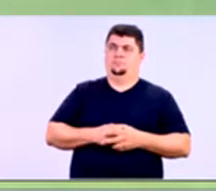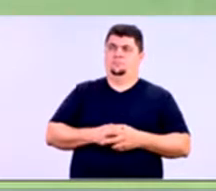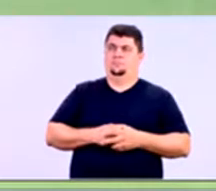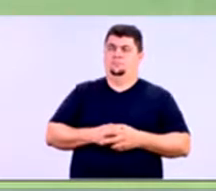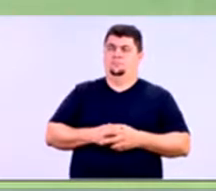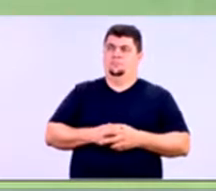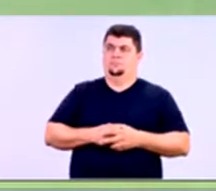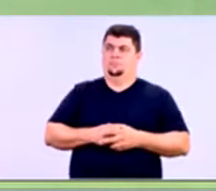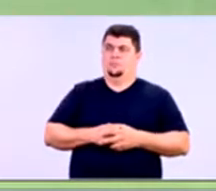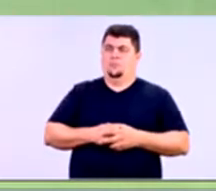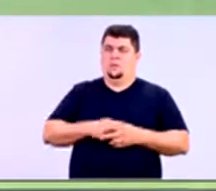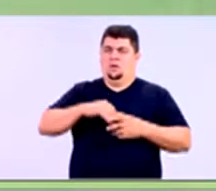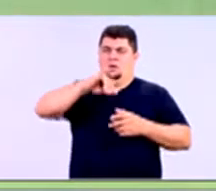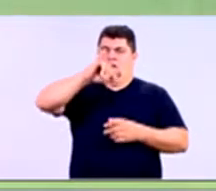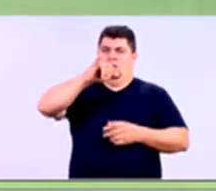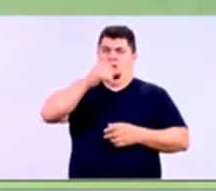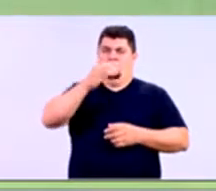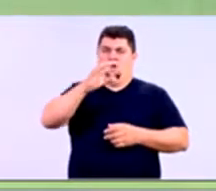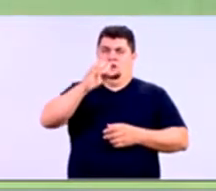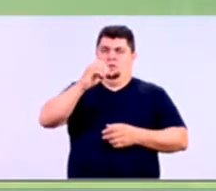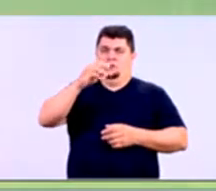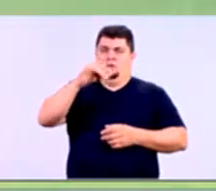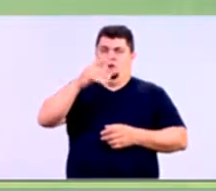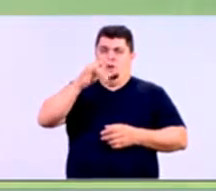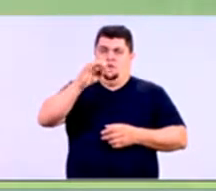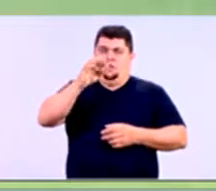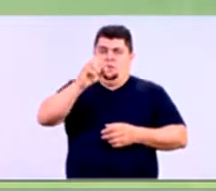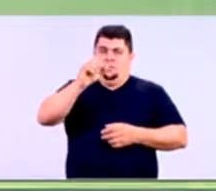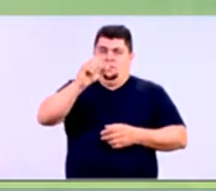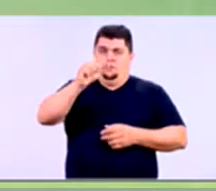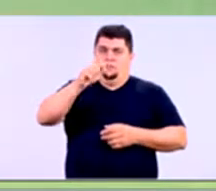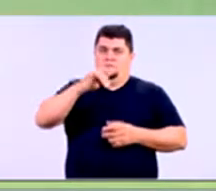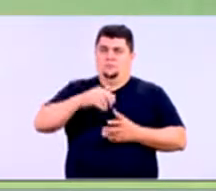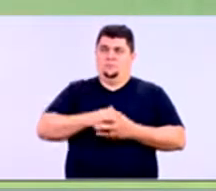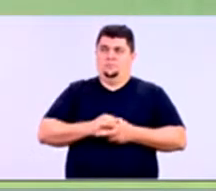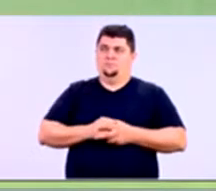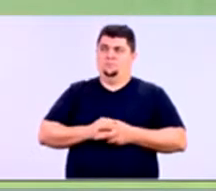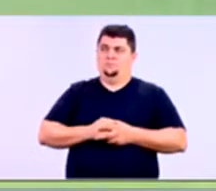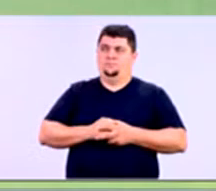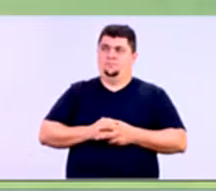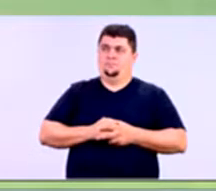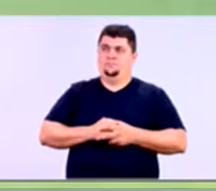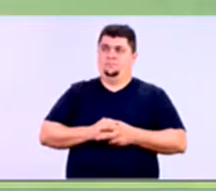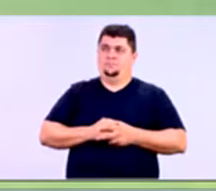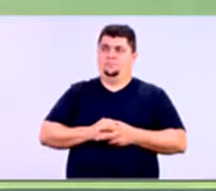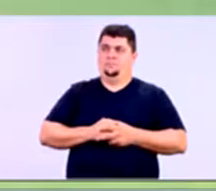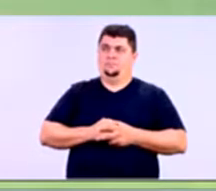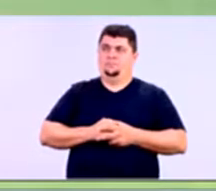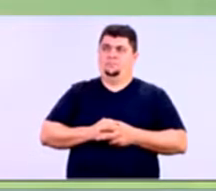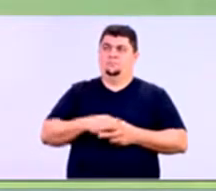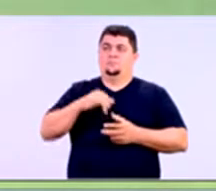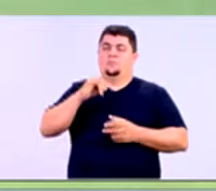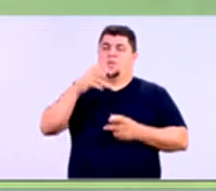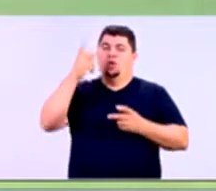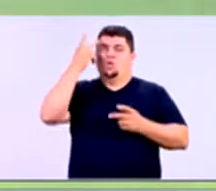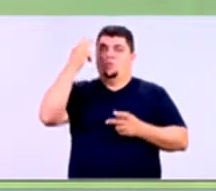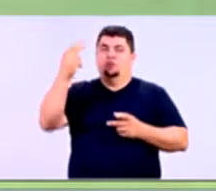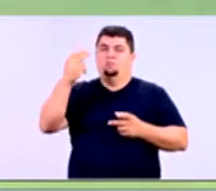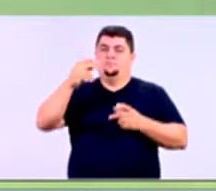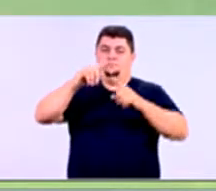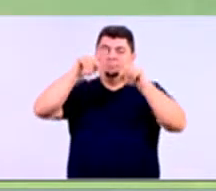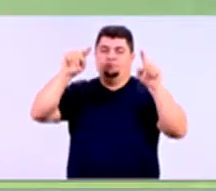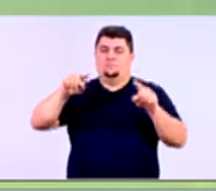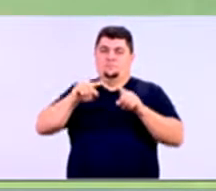Observe que é juros compostos e não juros simples. Então não vou ter que usar a fórmula dos juros simples, e sim a expressão dos juros